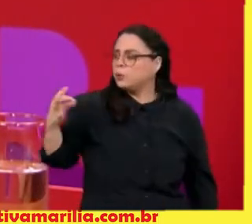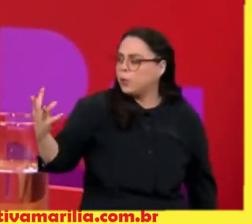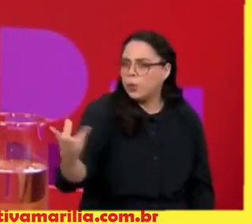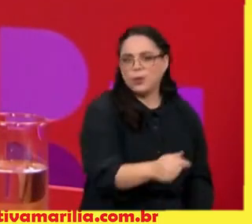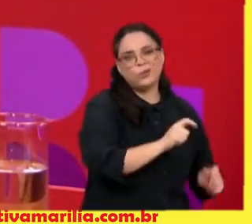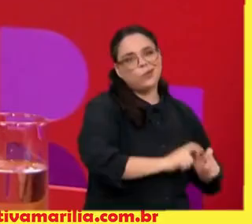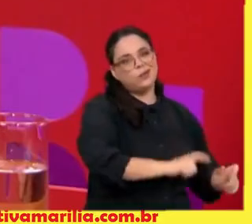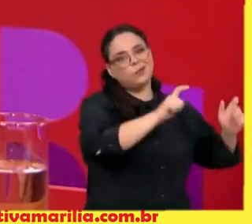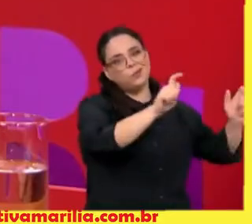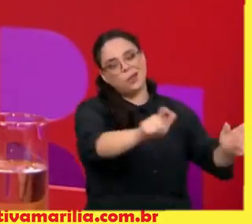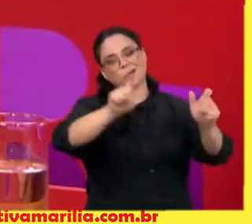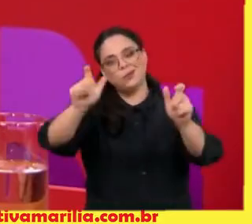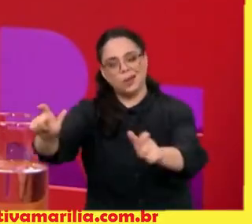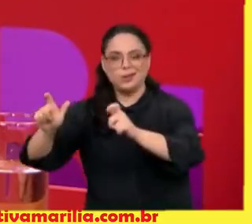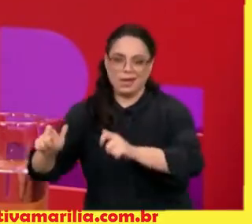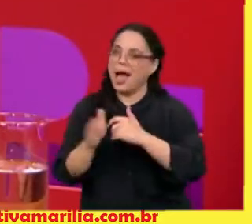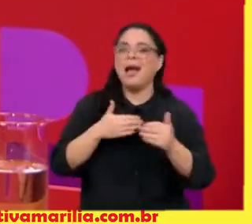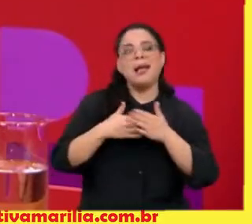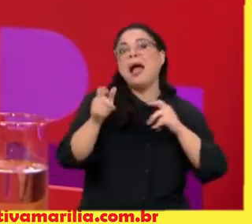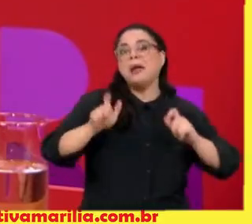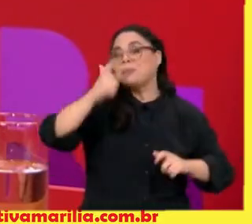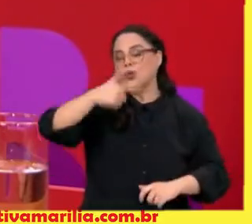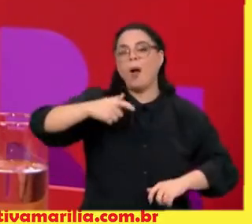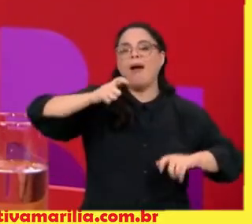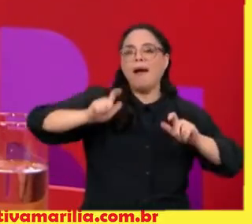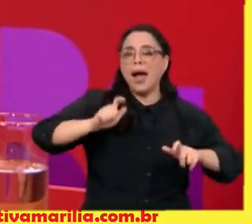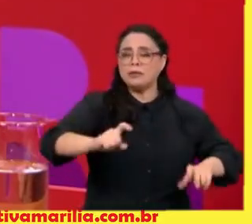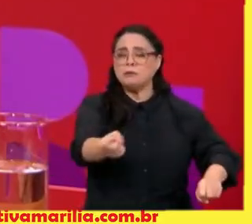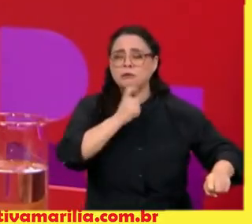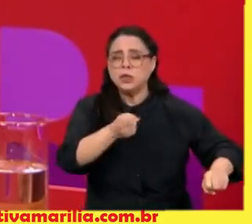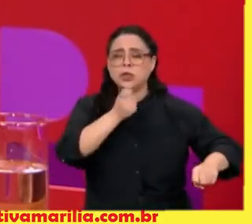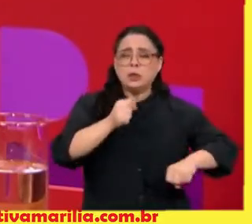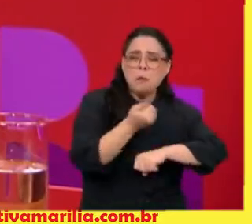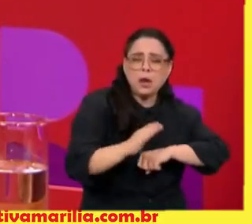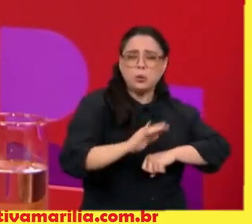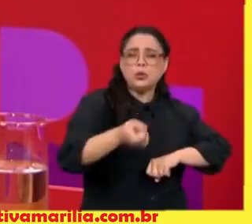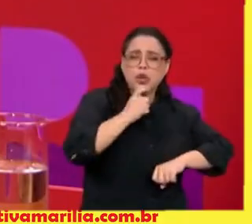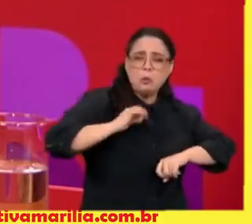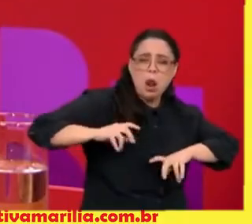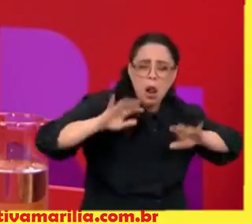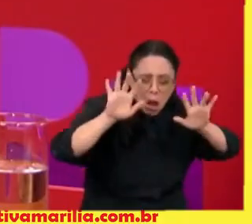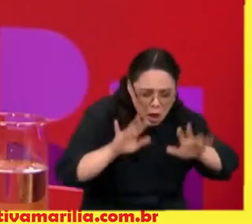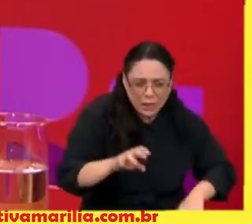acontecer até entre os esquimós. Mas, enfim, não sei. Mas vou contar como é que aconteceu.